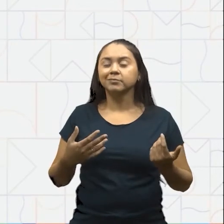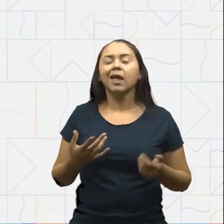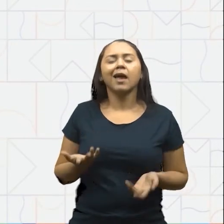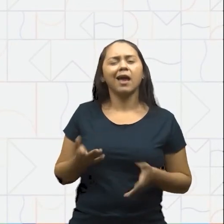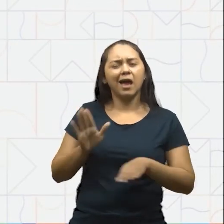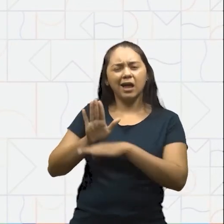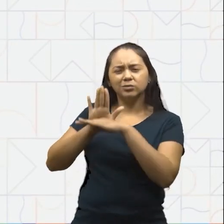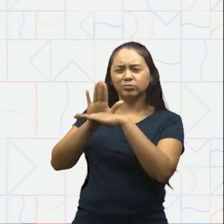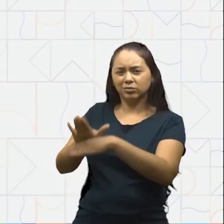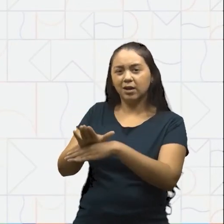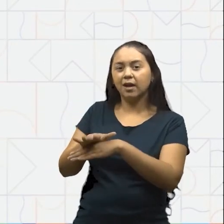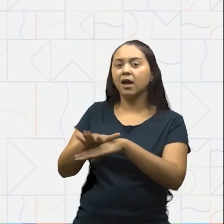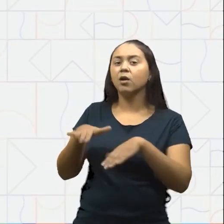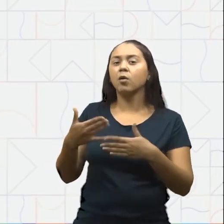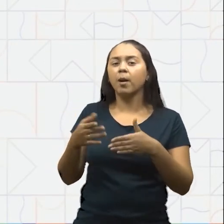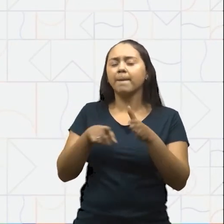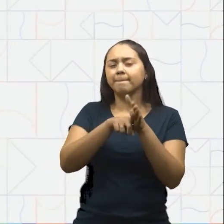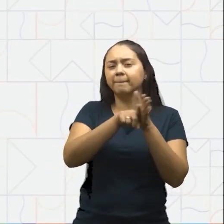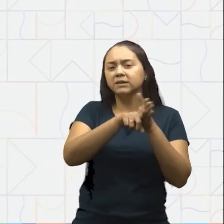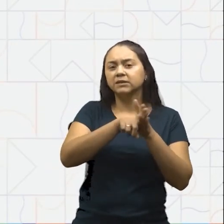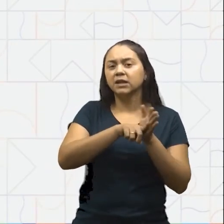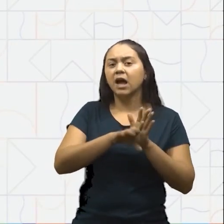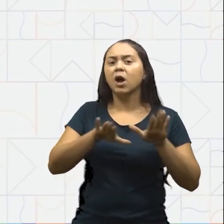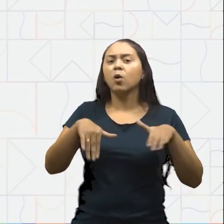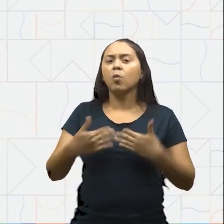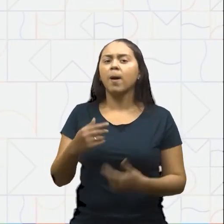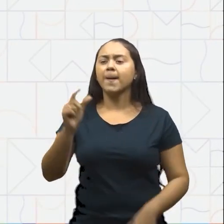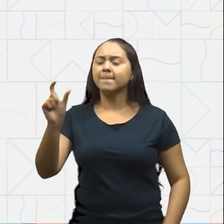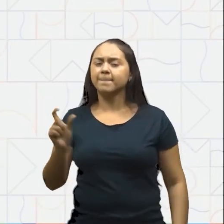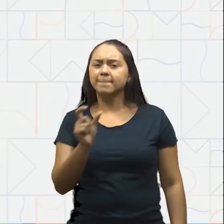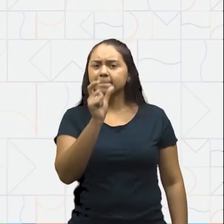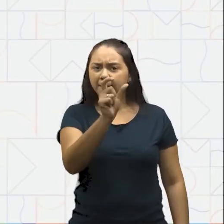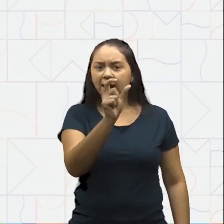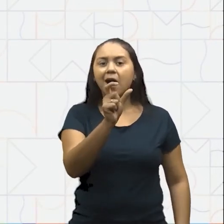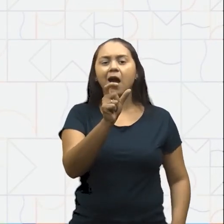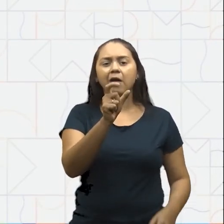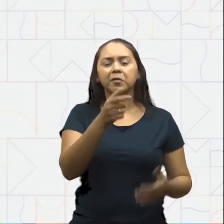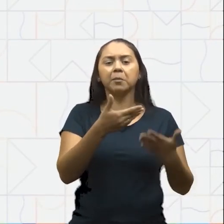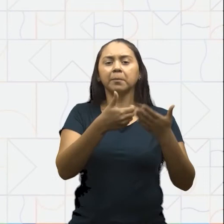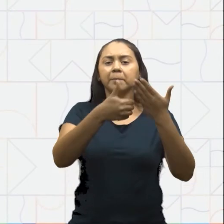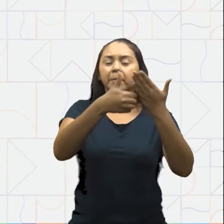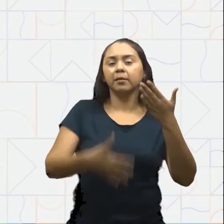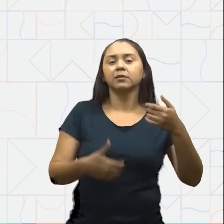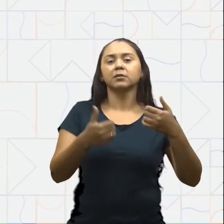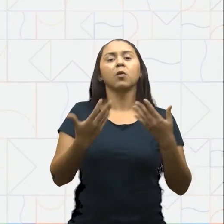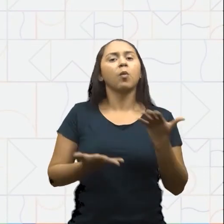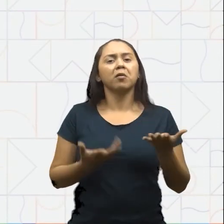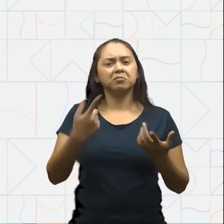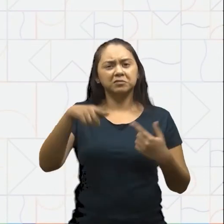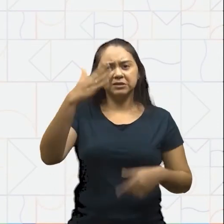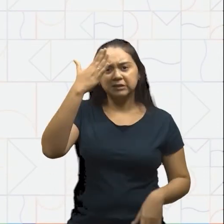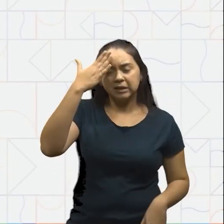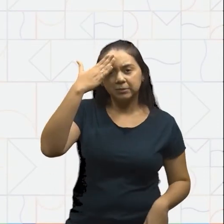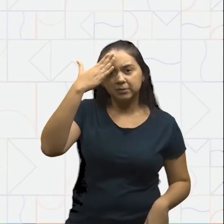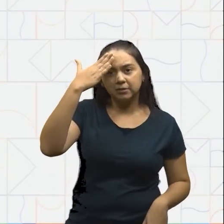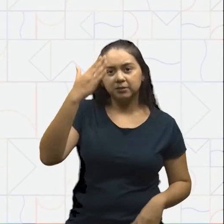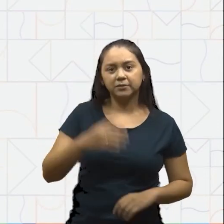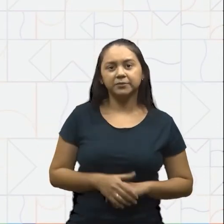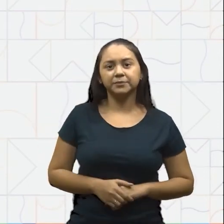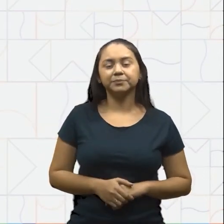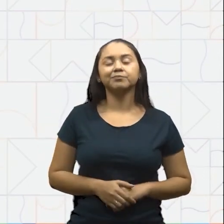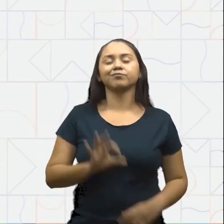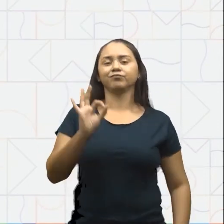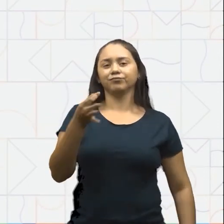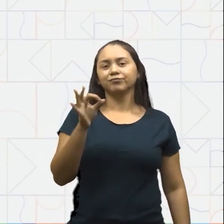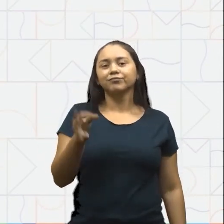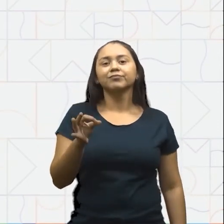tarefa, vamos precisar pesquisar. Qual seria a palavra de entrada dessa pesquisa? Você sabe me dizer?